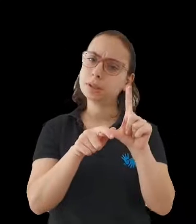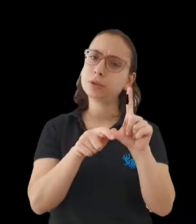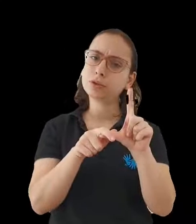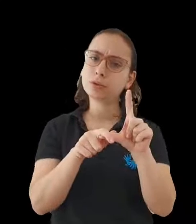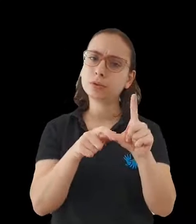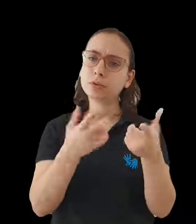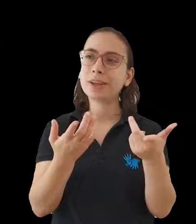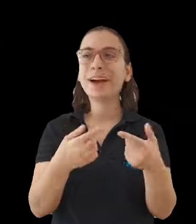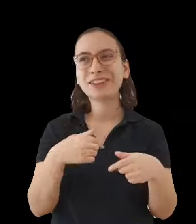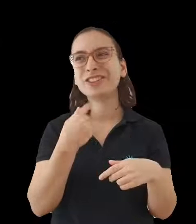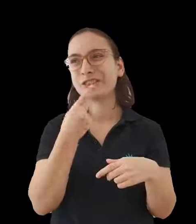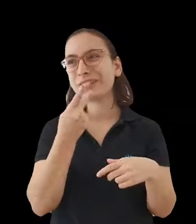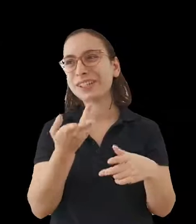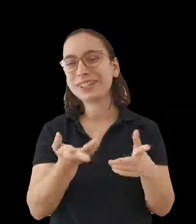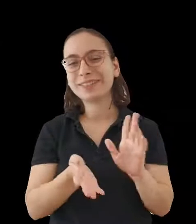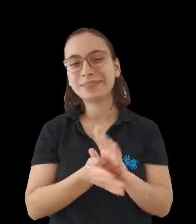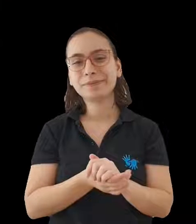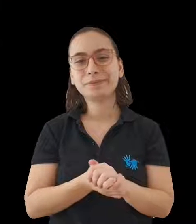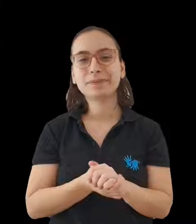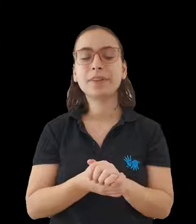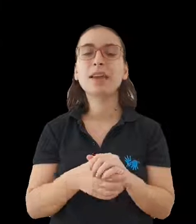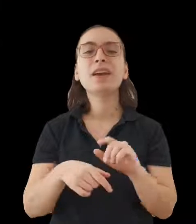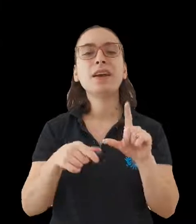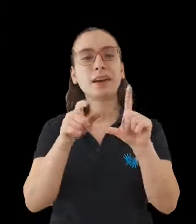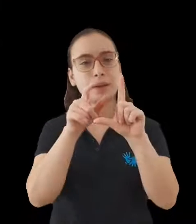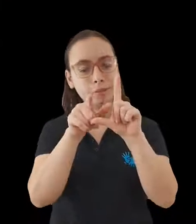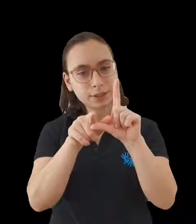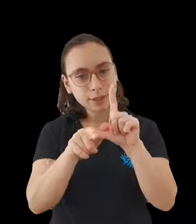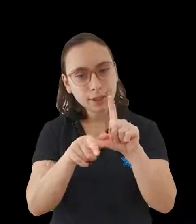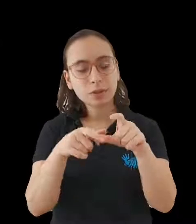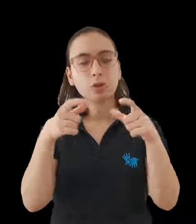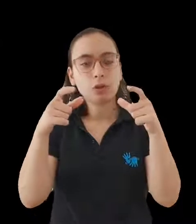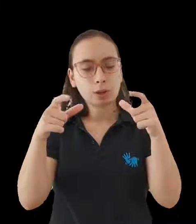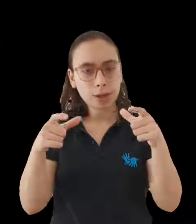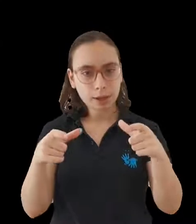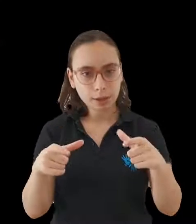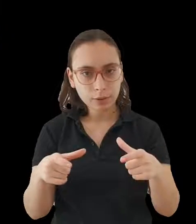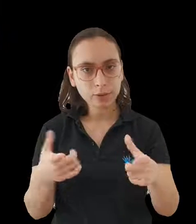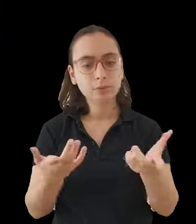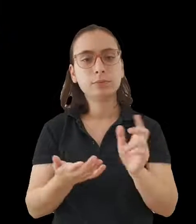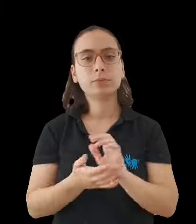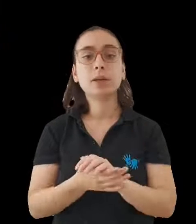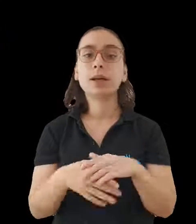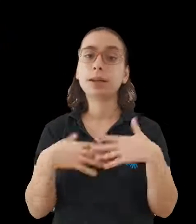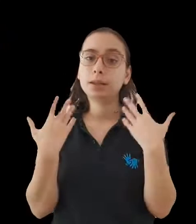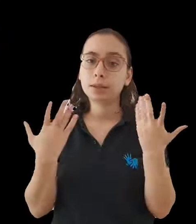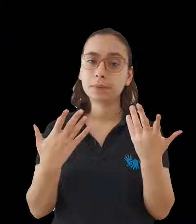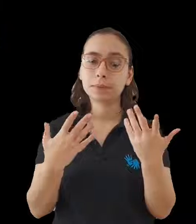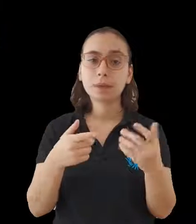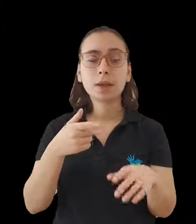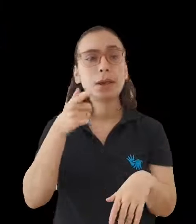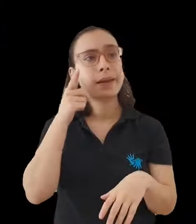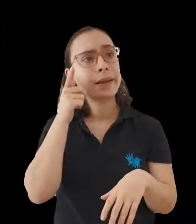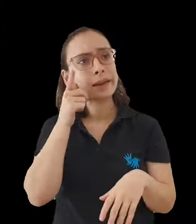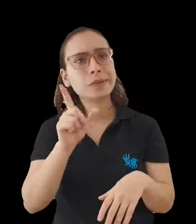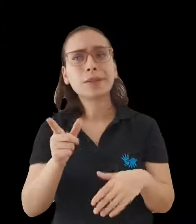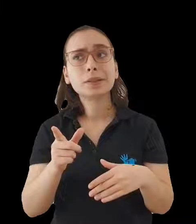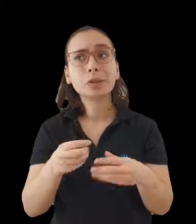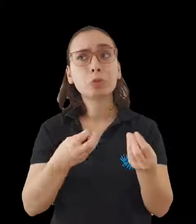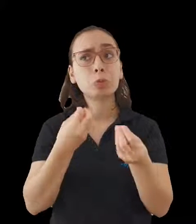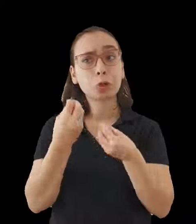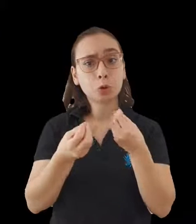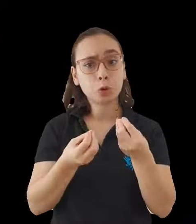já falei, né? A apresentação do personagem, do local. Aí acontece alguma coisa com esse